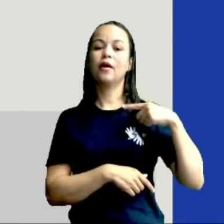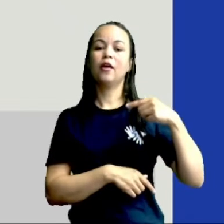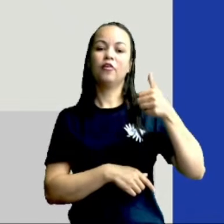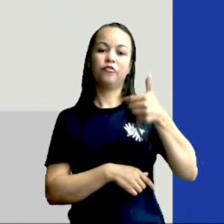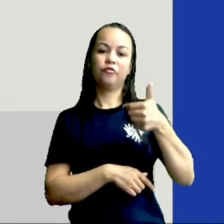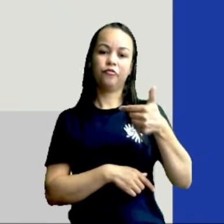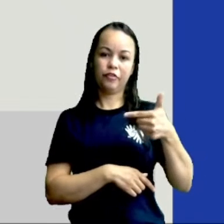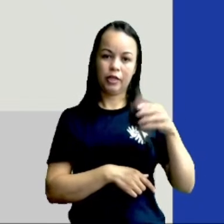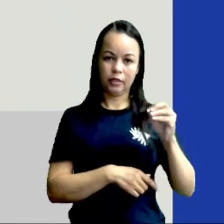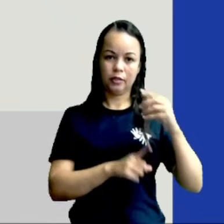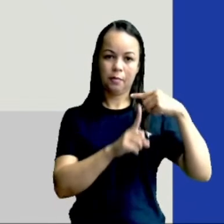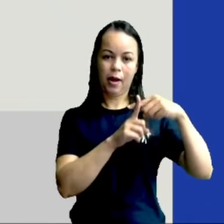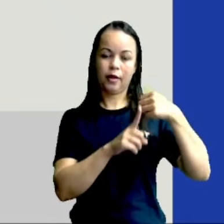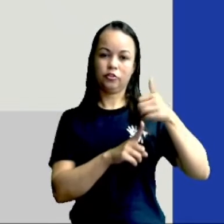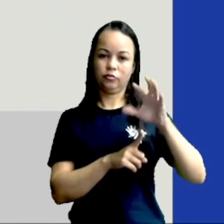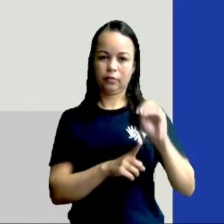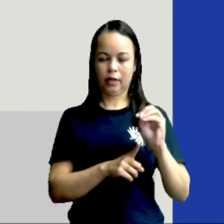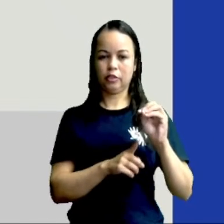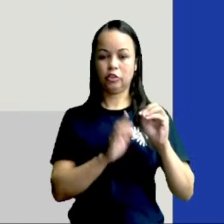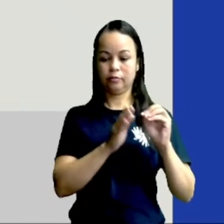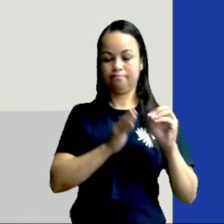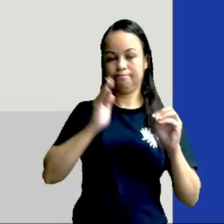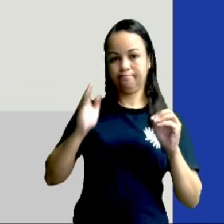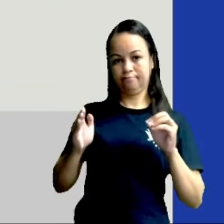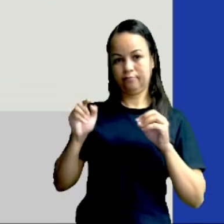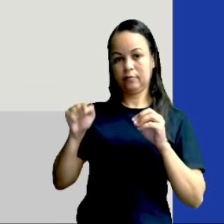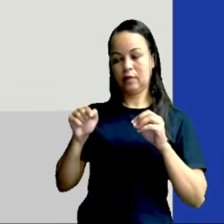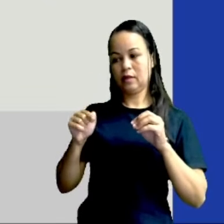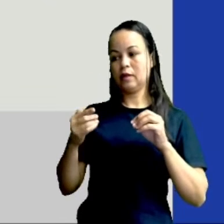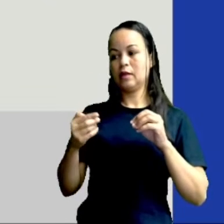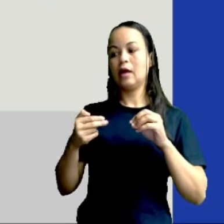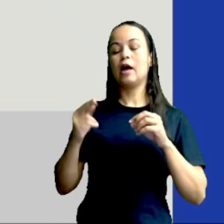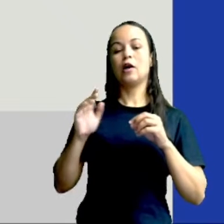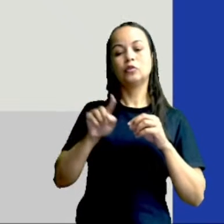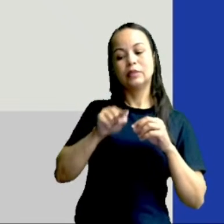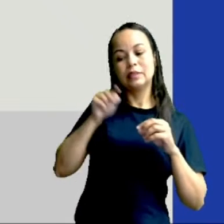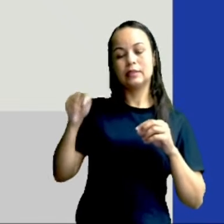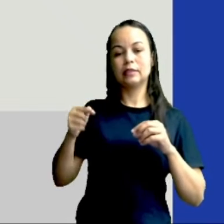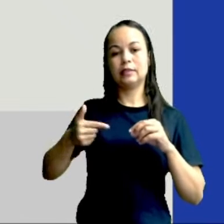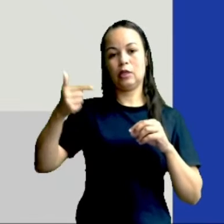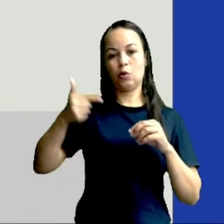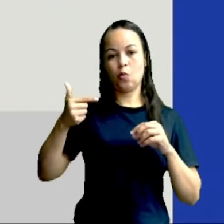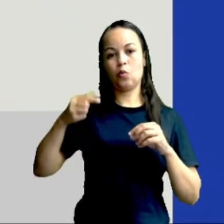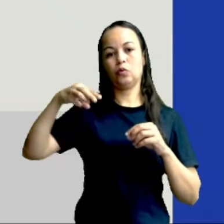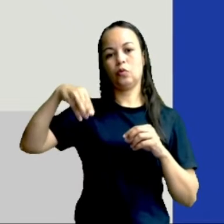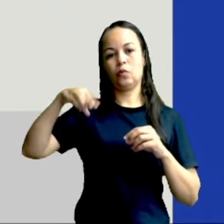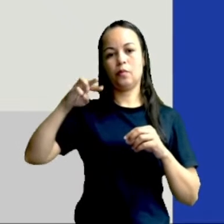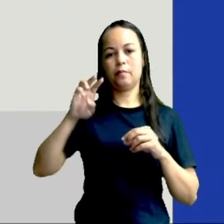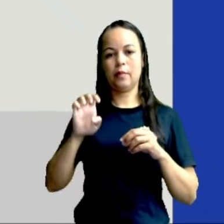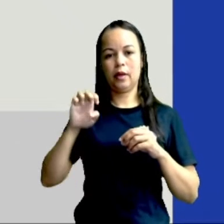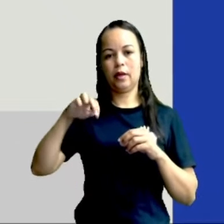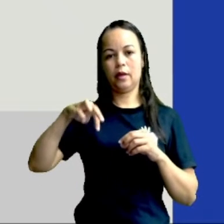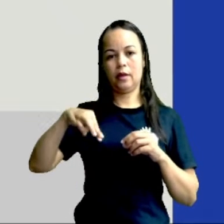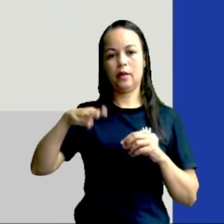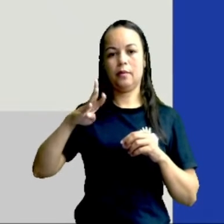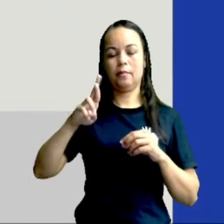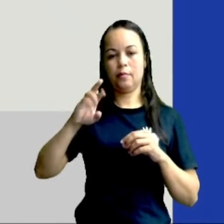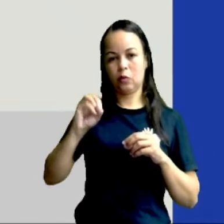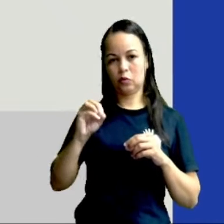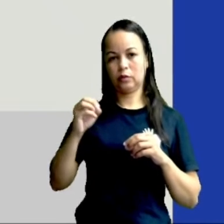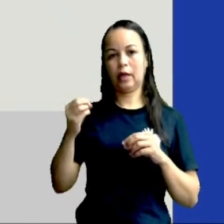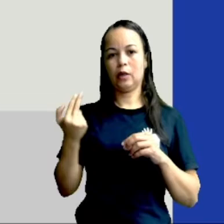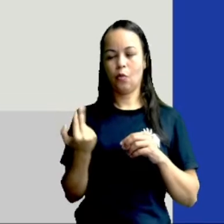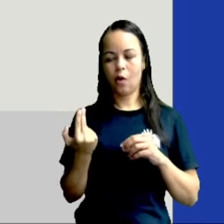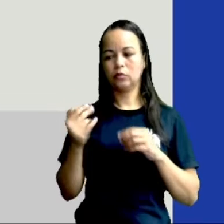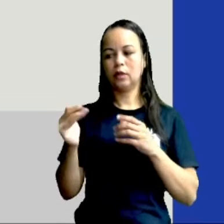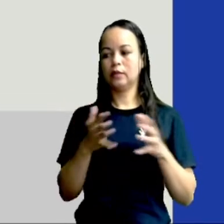10. E a expressão que fica à direita deste sinal chama-se segundo membro da igualdade. Então, a gente percebe o quê? 20